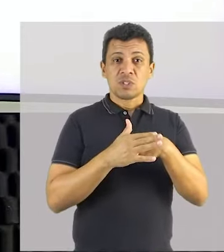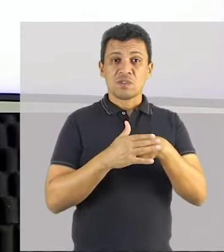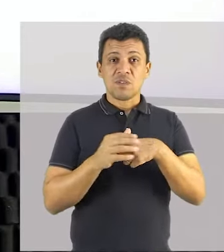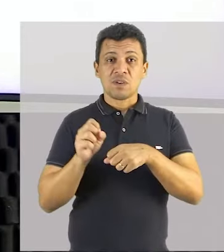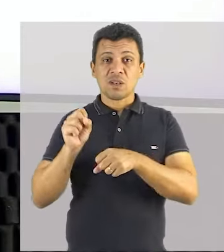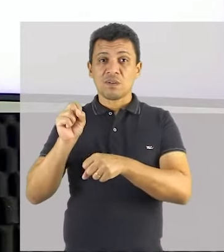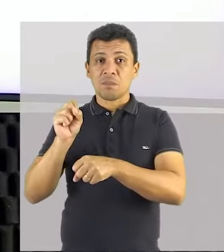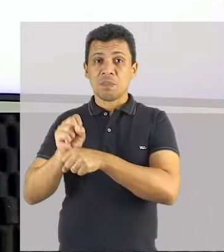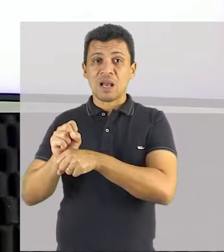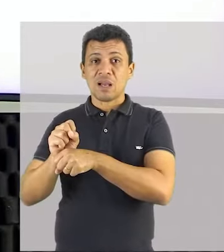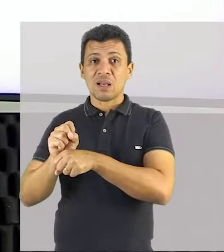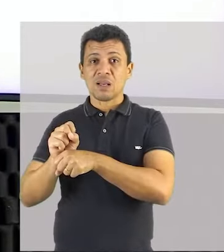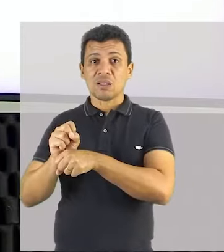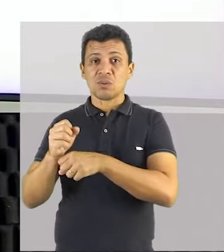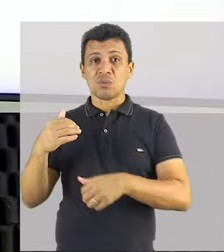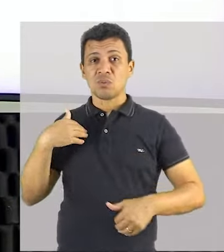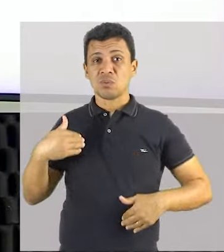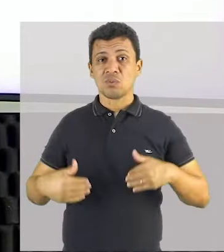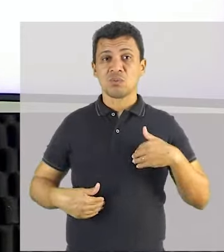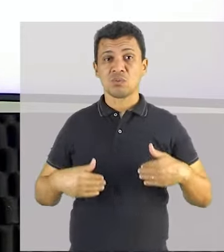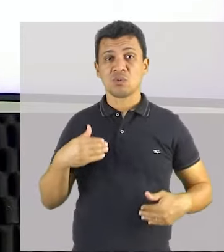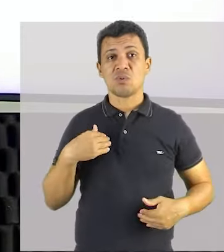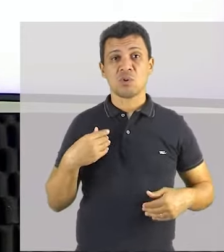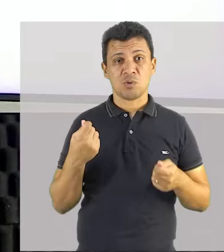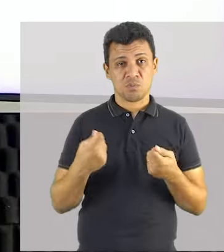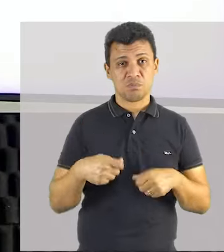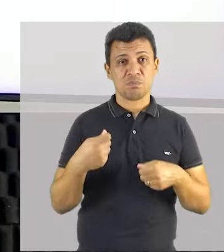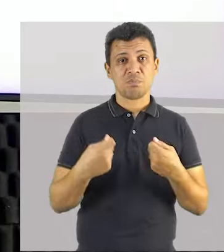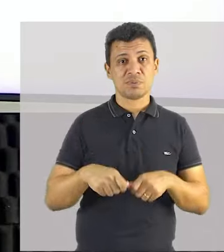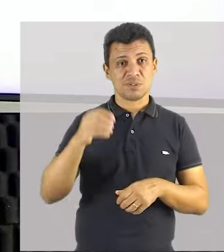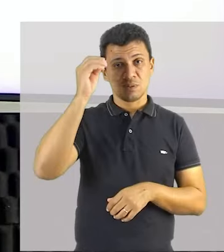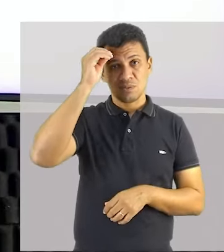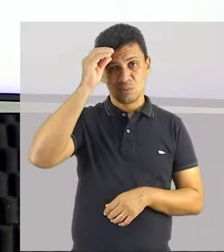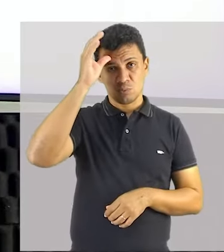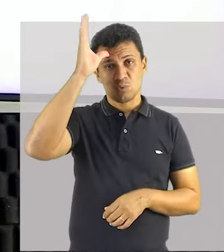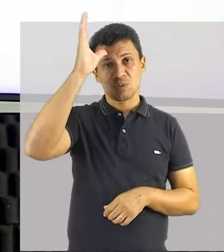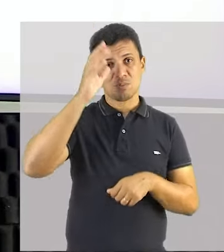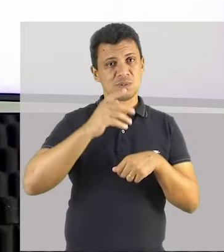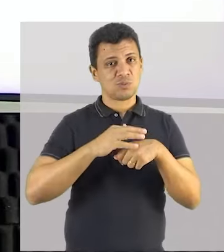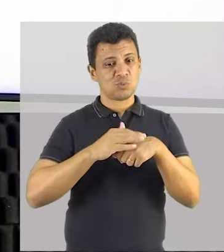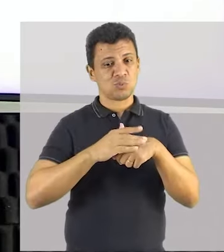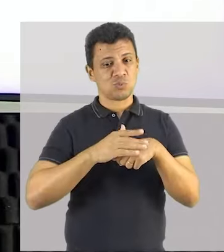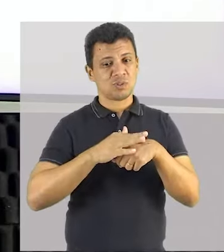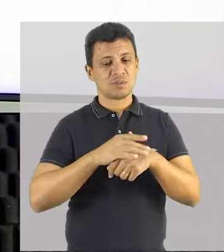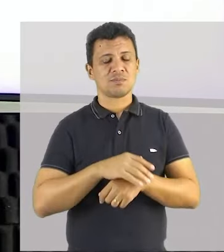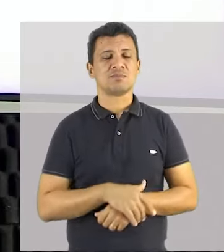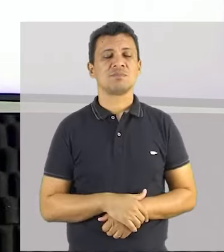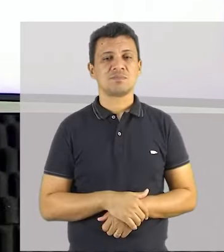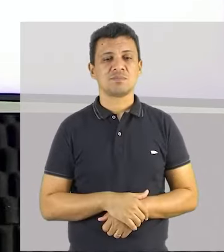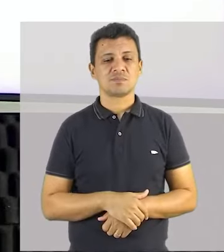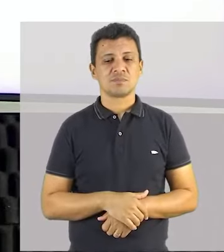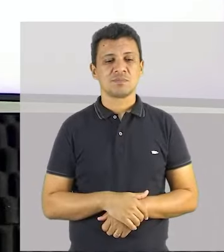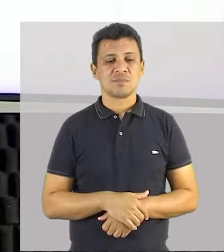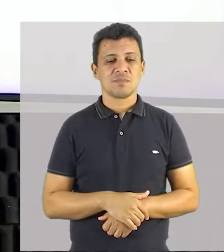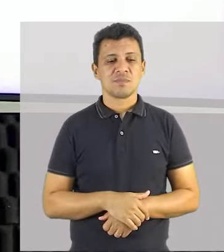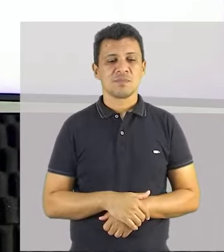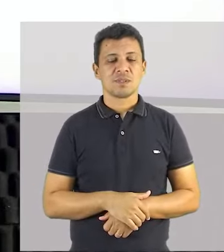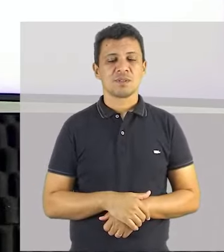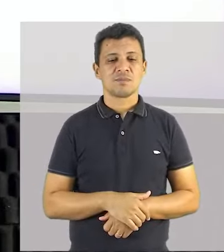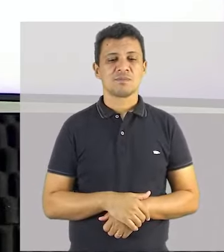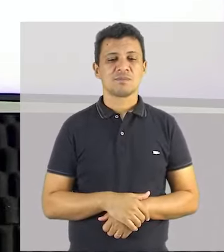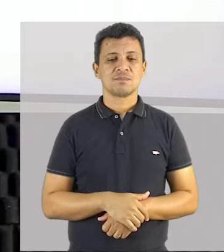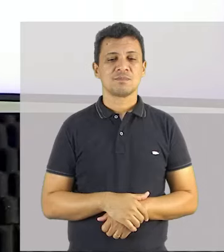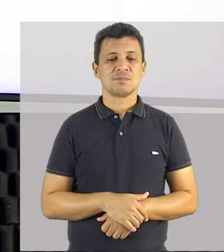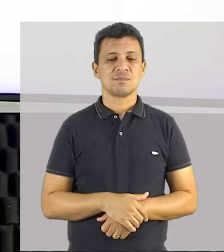né então eu tenho que ter todo esse conhecimento relacionado às doenças então neste caso neste cenário